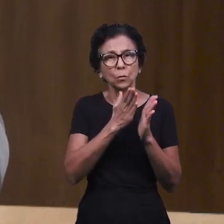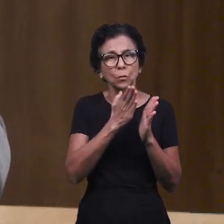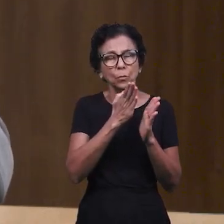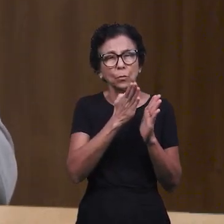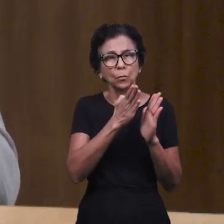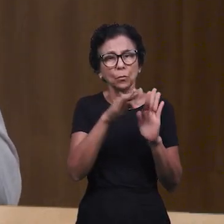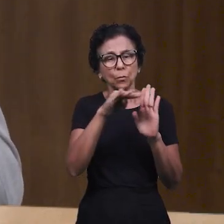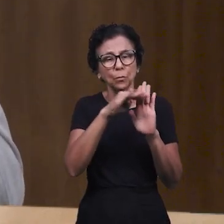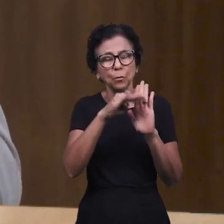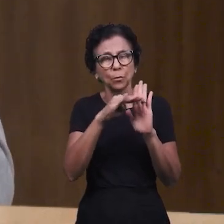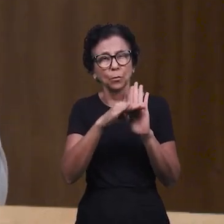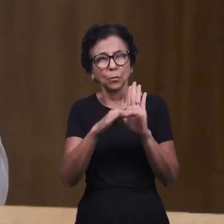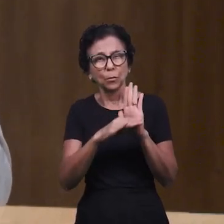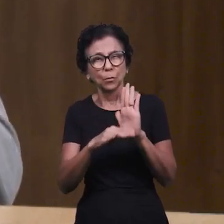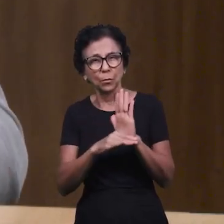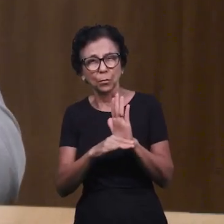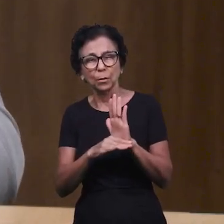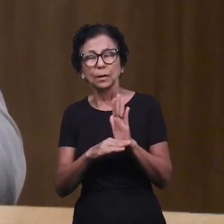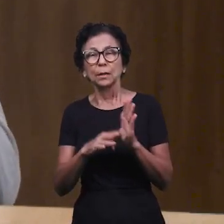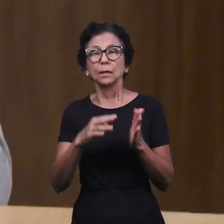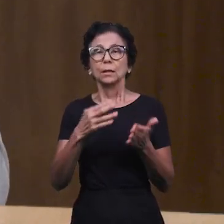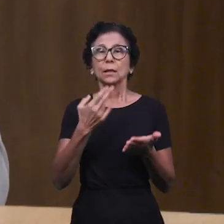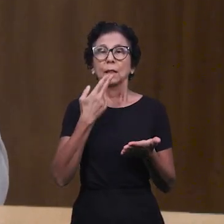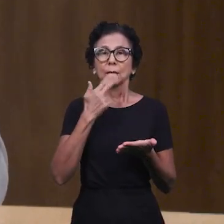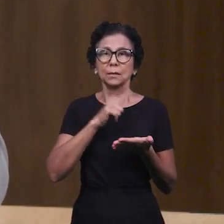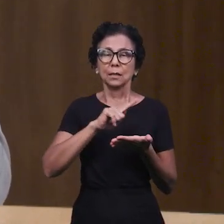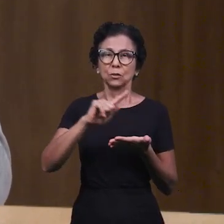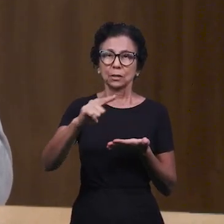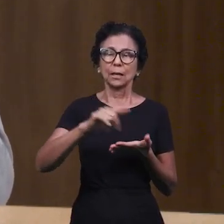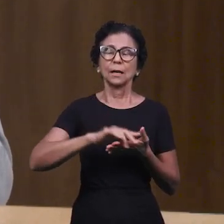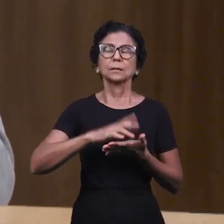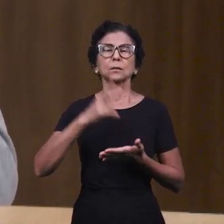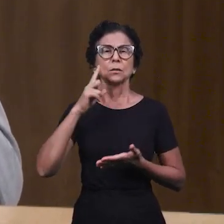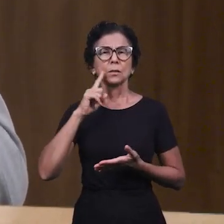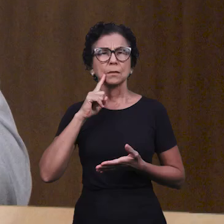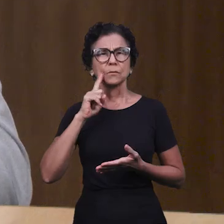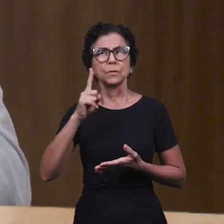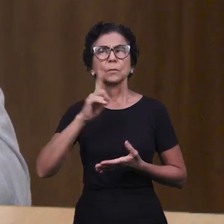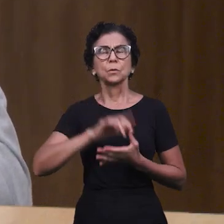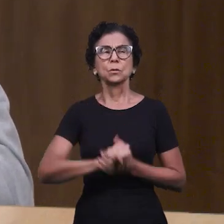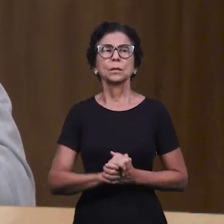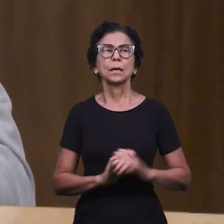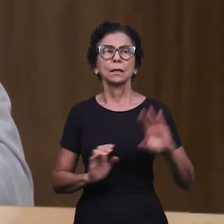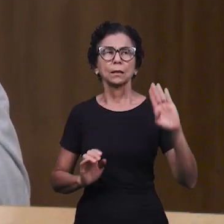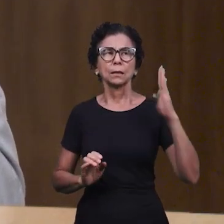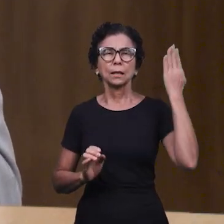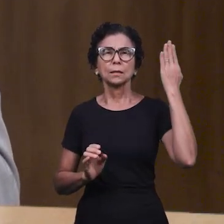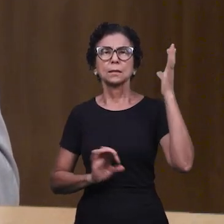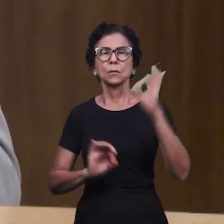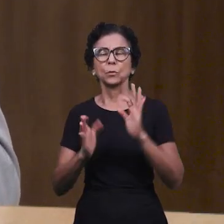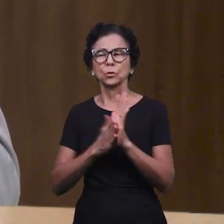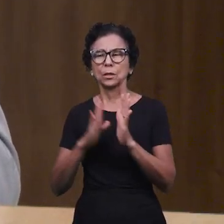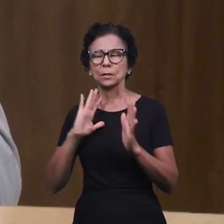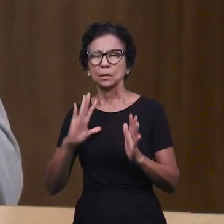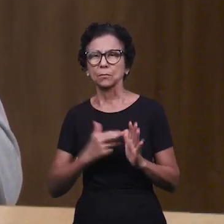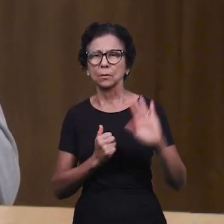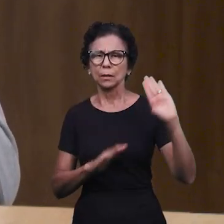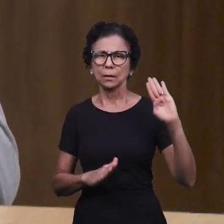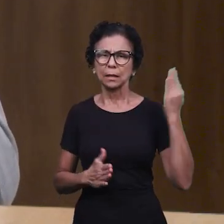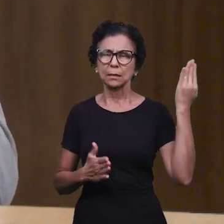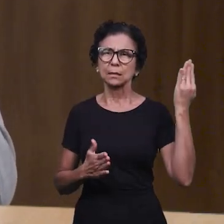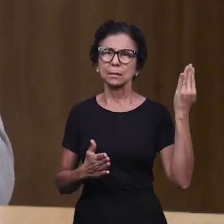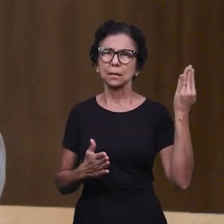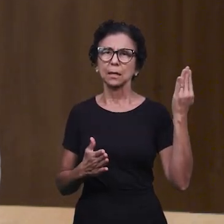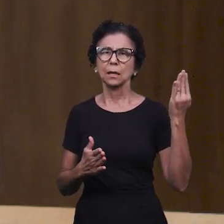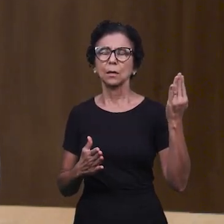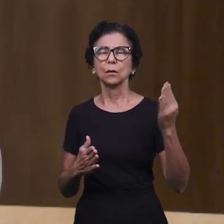traição à revelação, traição ao mistério, esse desvio que acontece de tudo aquilo que é o projeto de Deus e